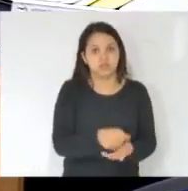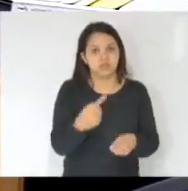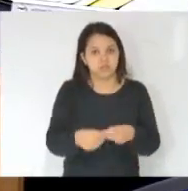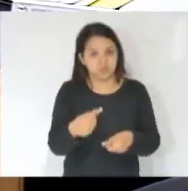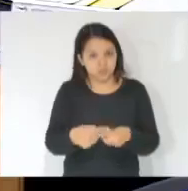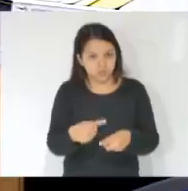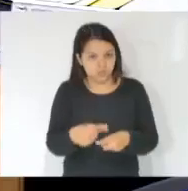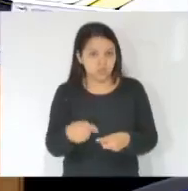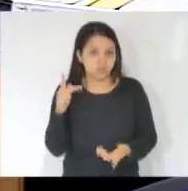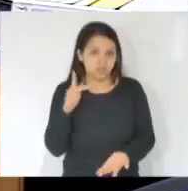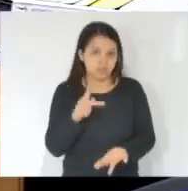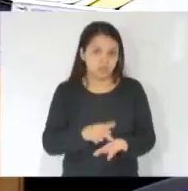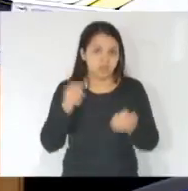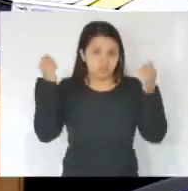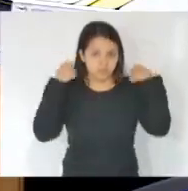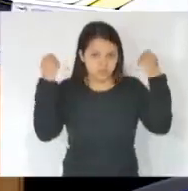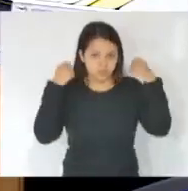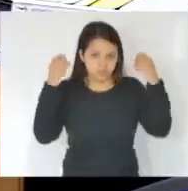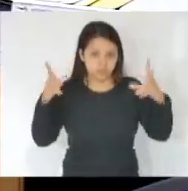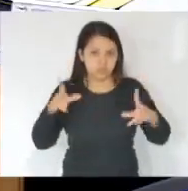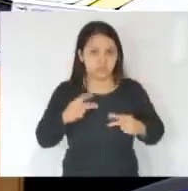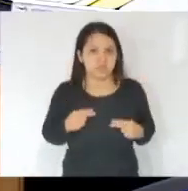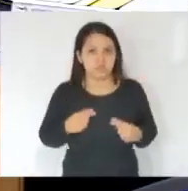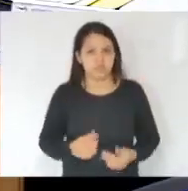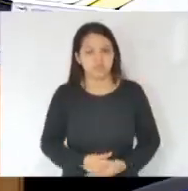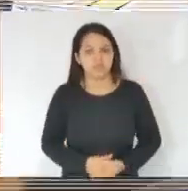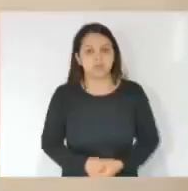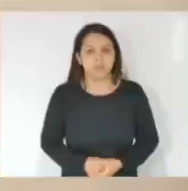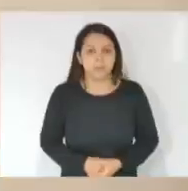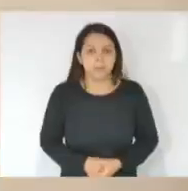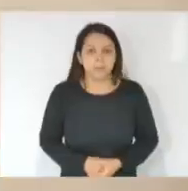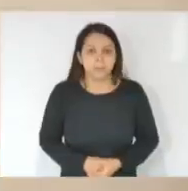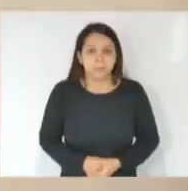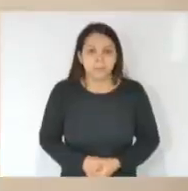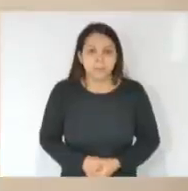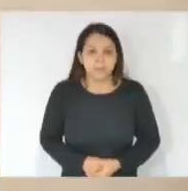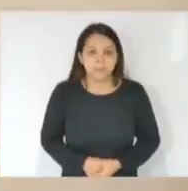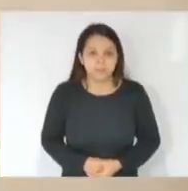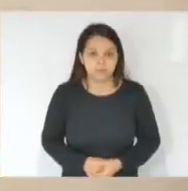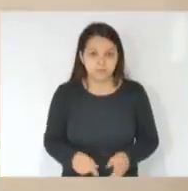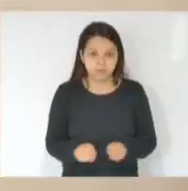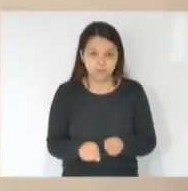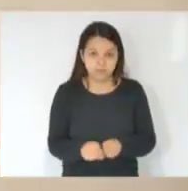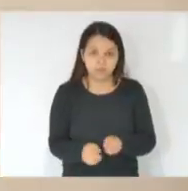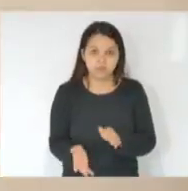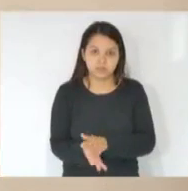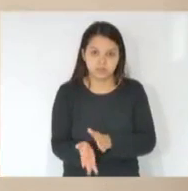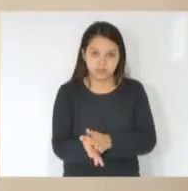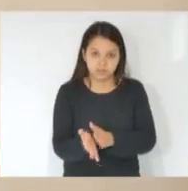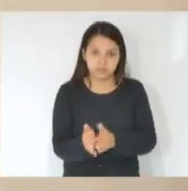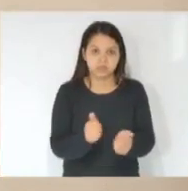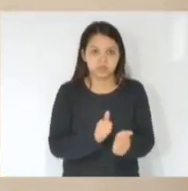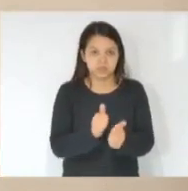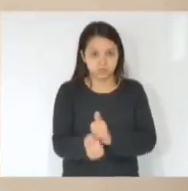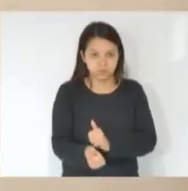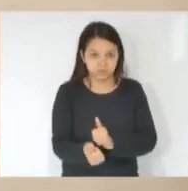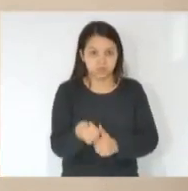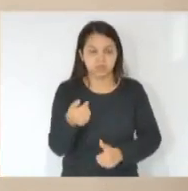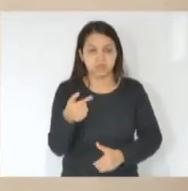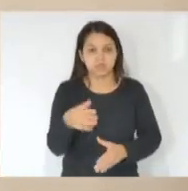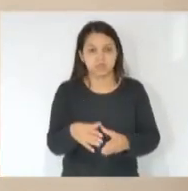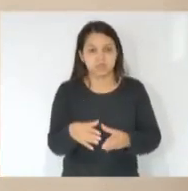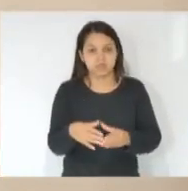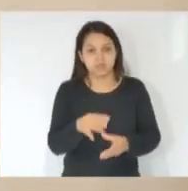fato, Chapecó merece esse título. Obrigada. Receba também os nossos cumprimentos aos atletas e à comissão técnica